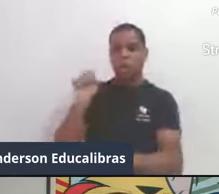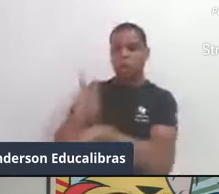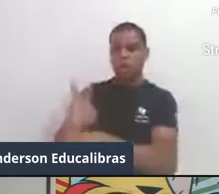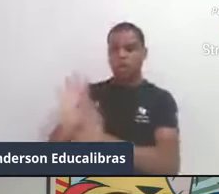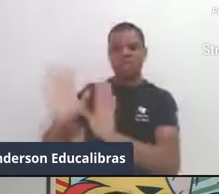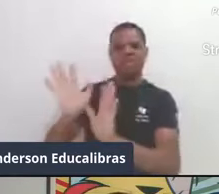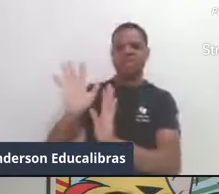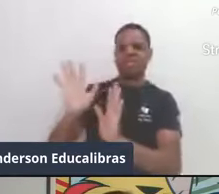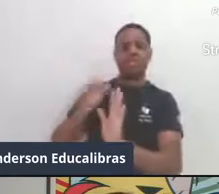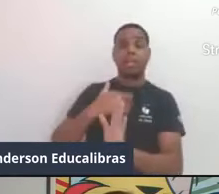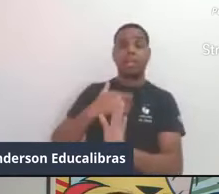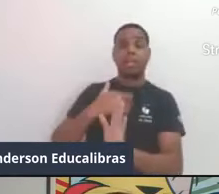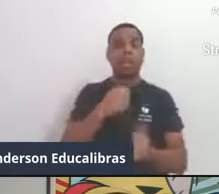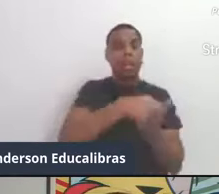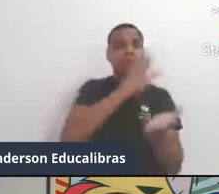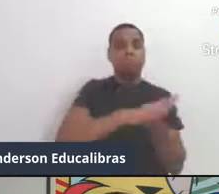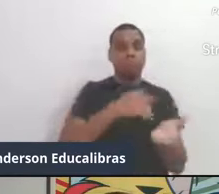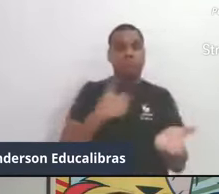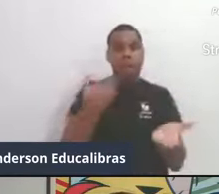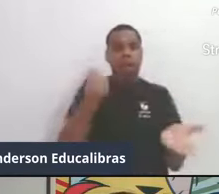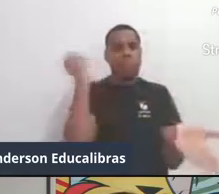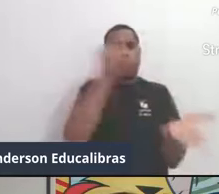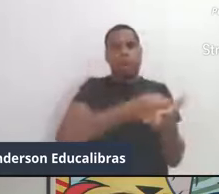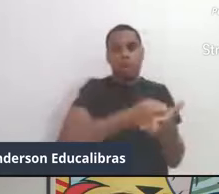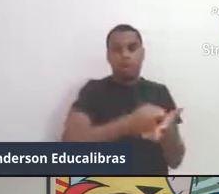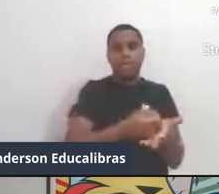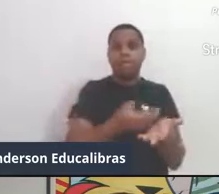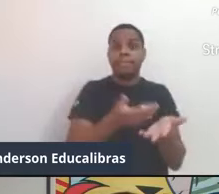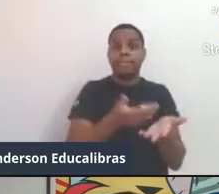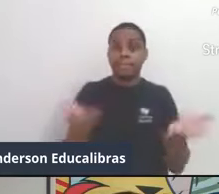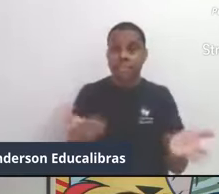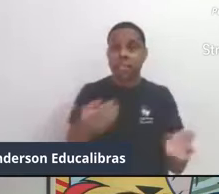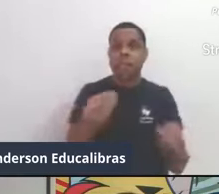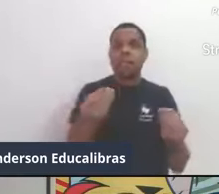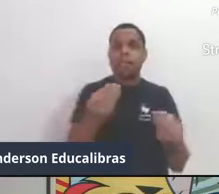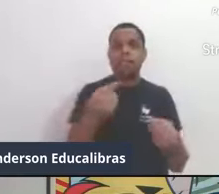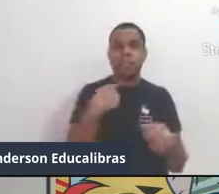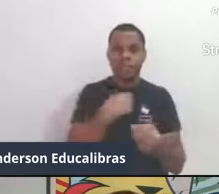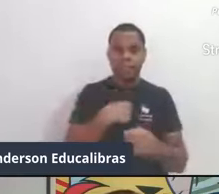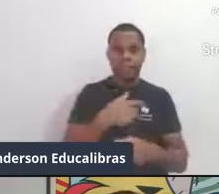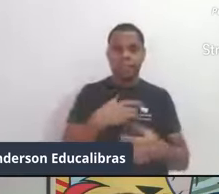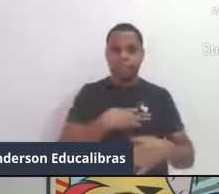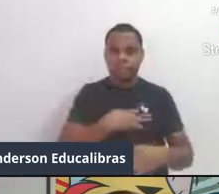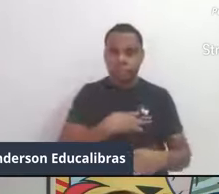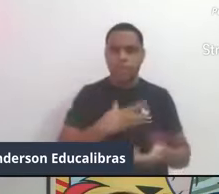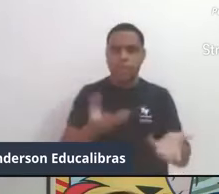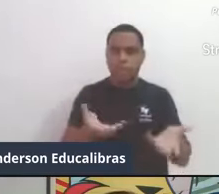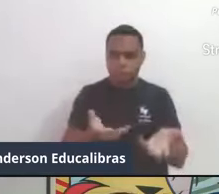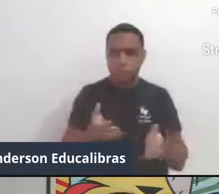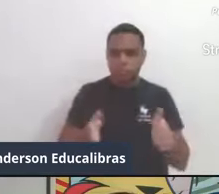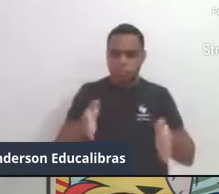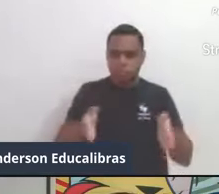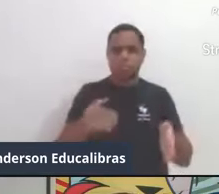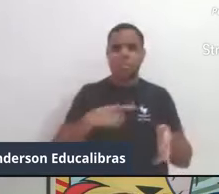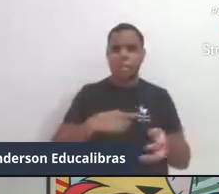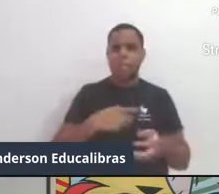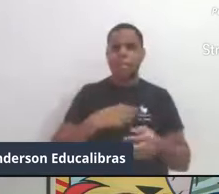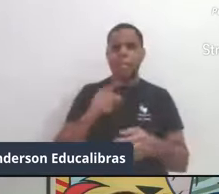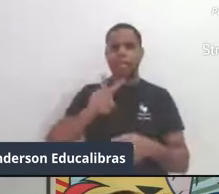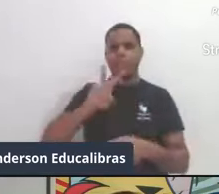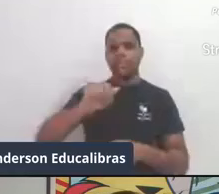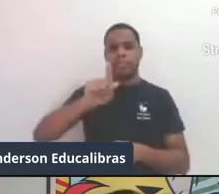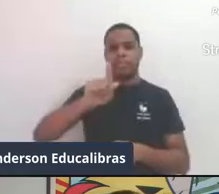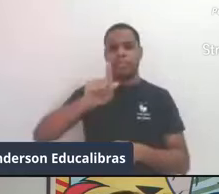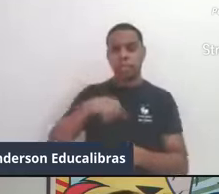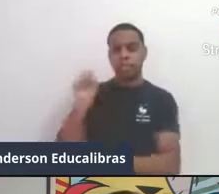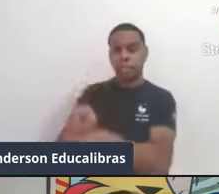pessoas. Como é que a gente usa esse momento de solidariedade, de reflexão, para garantir o cumprimento dessas vagas, para garantir que